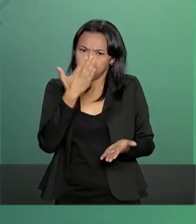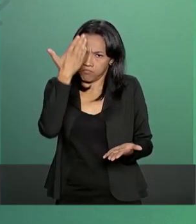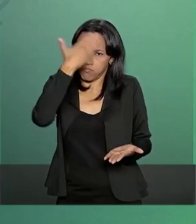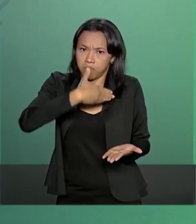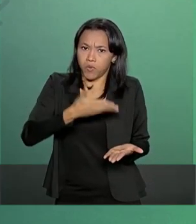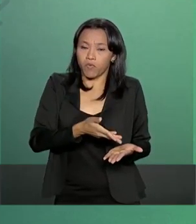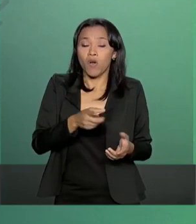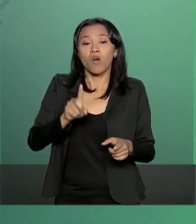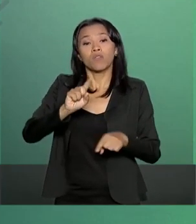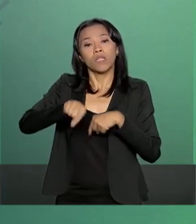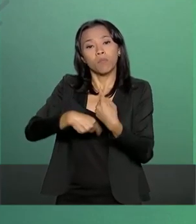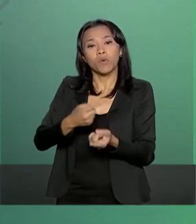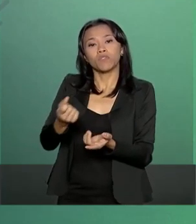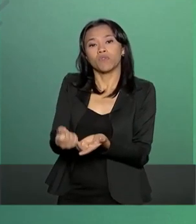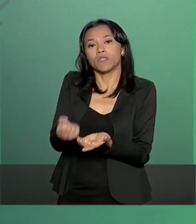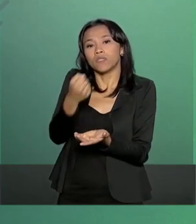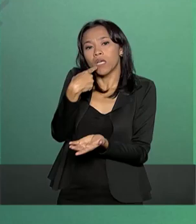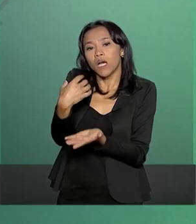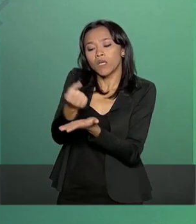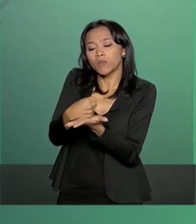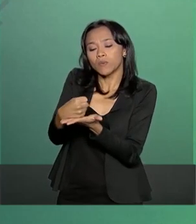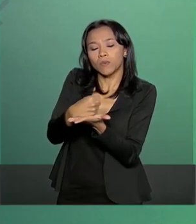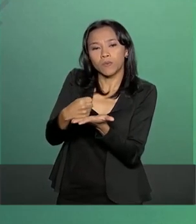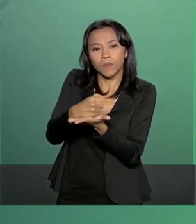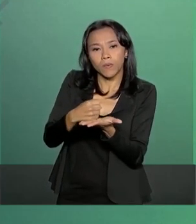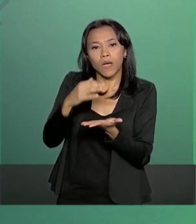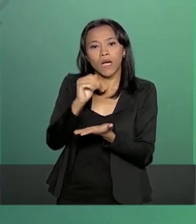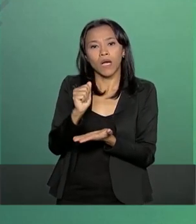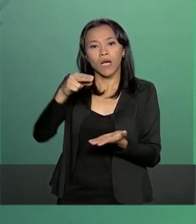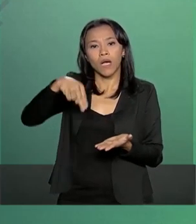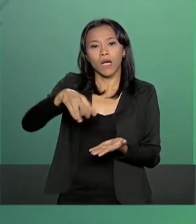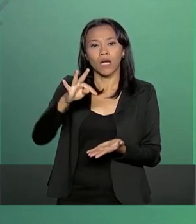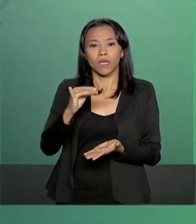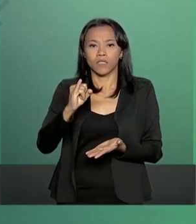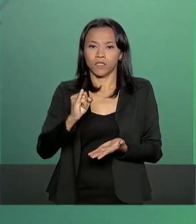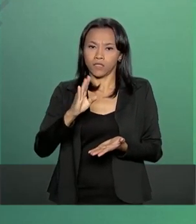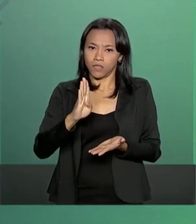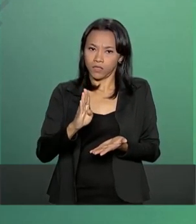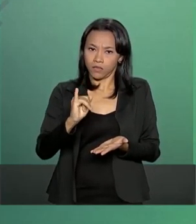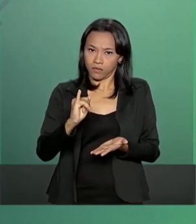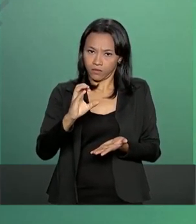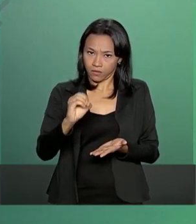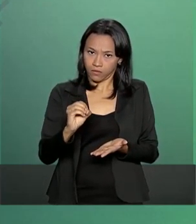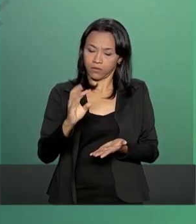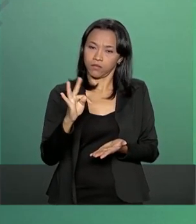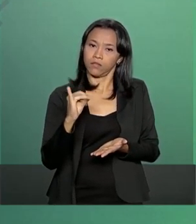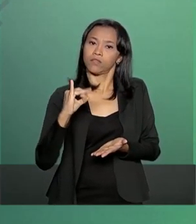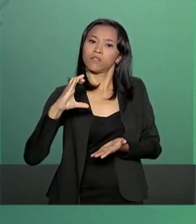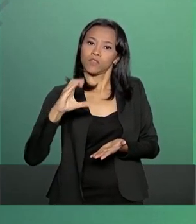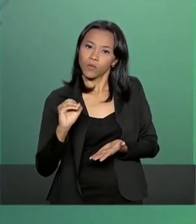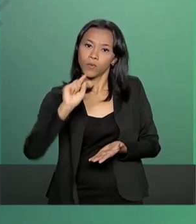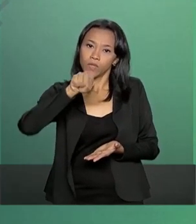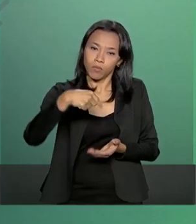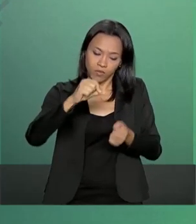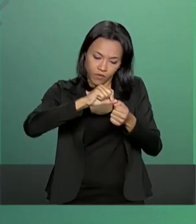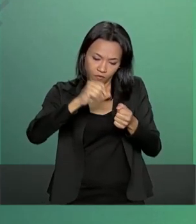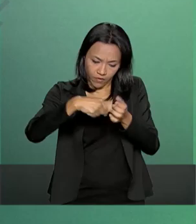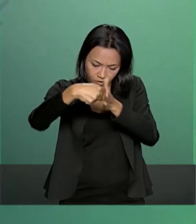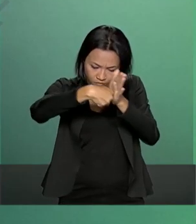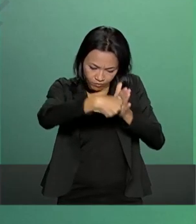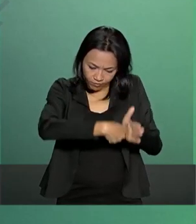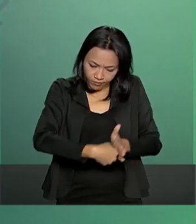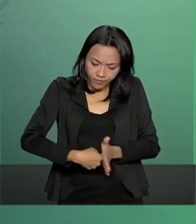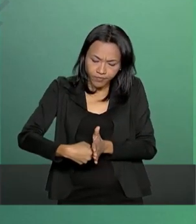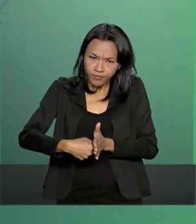amplo espectro empiricamente e realizados novos exames de imagem. Identificou-se uma